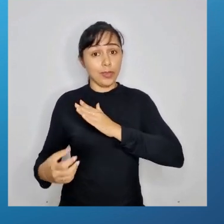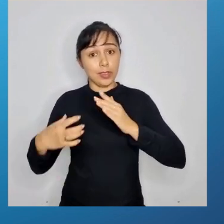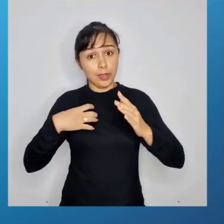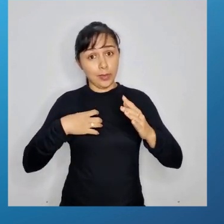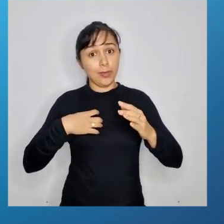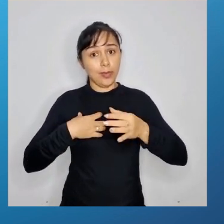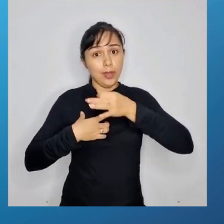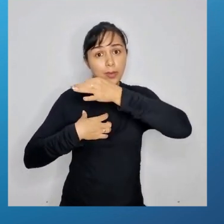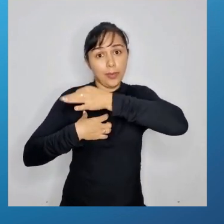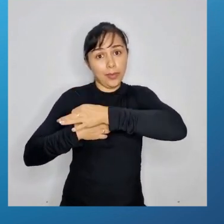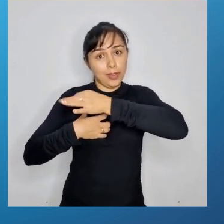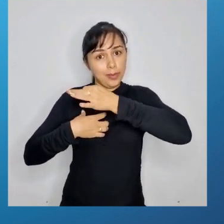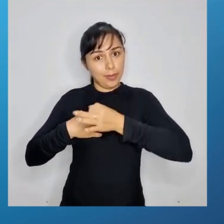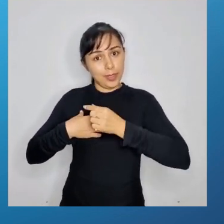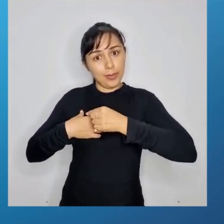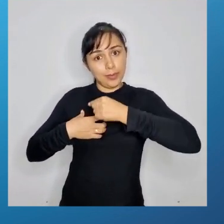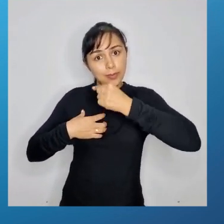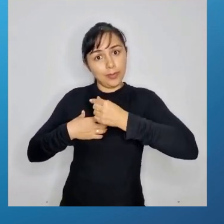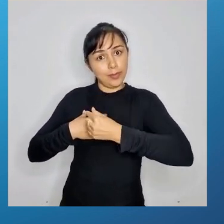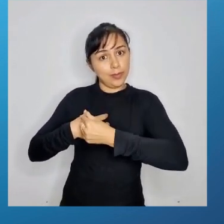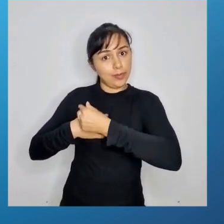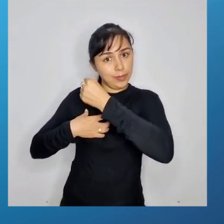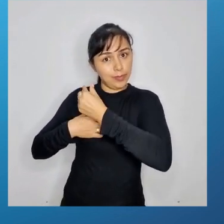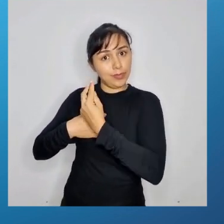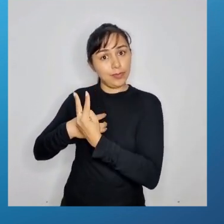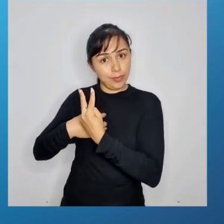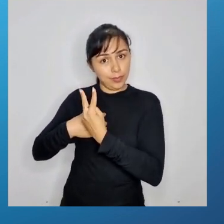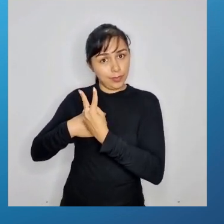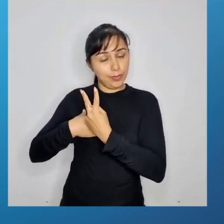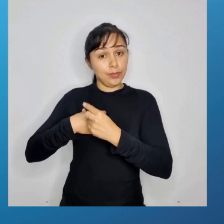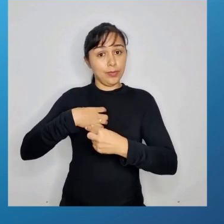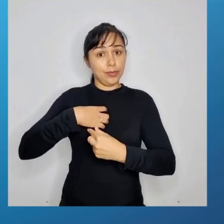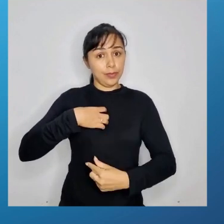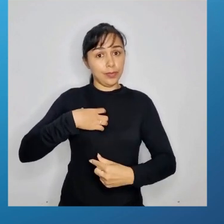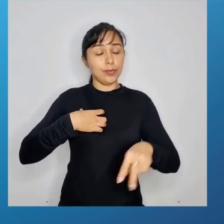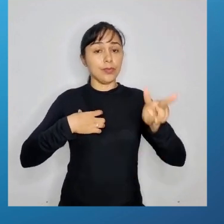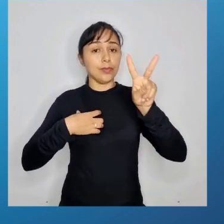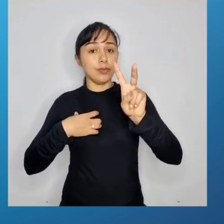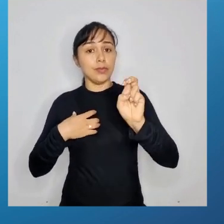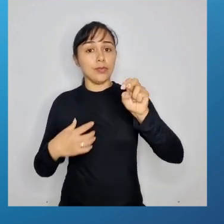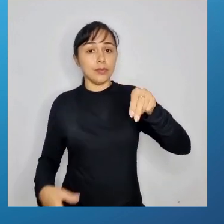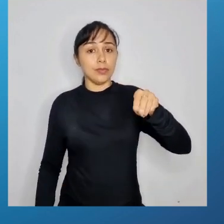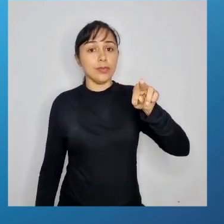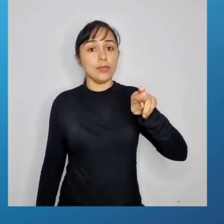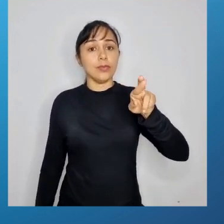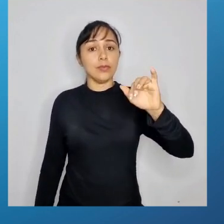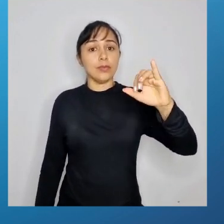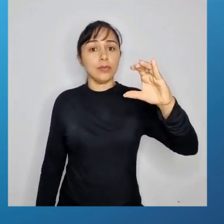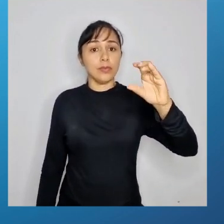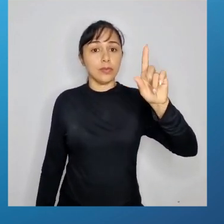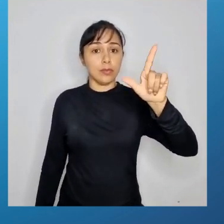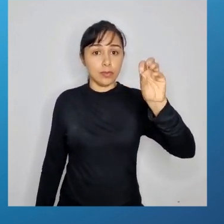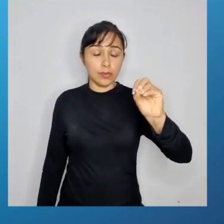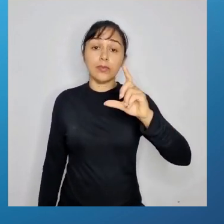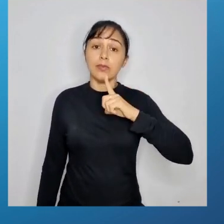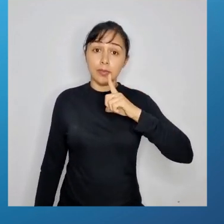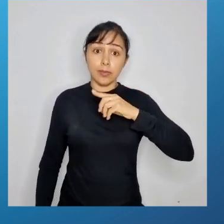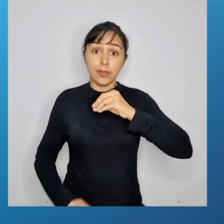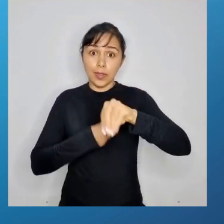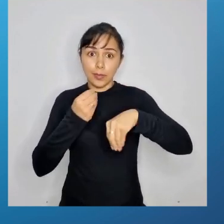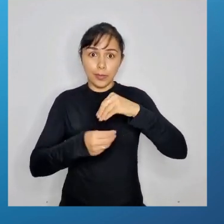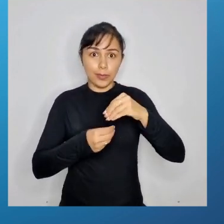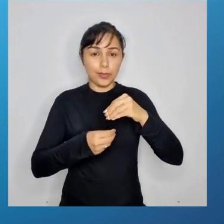cavidades superiores. Já no ventrículo, que é o único, nós temos a mistura do sangue oxigenado com